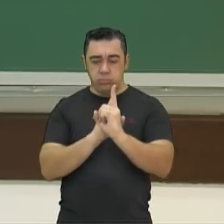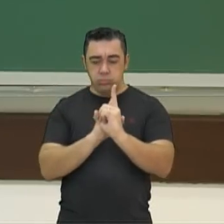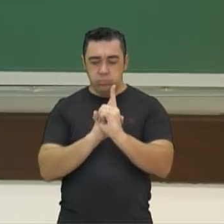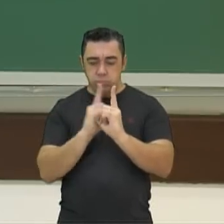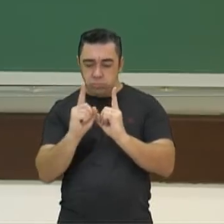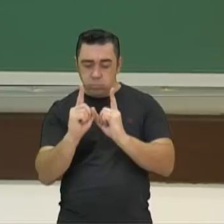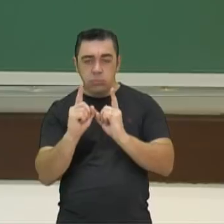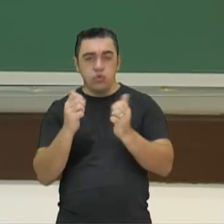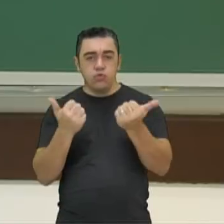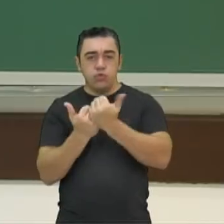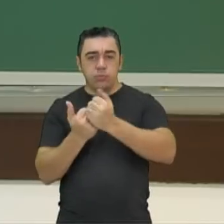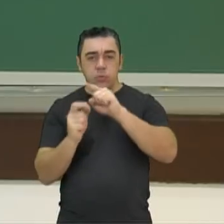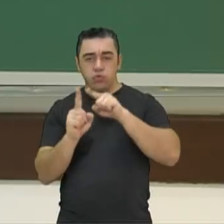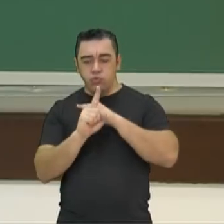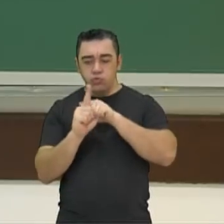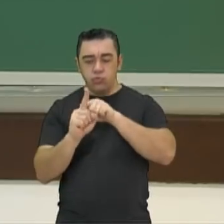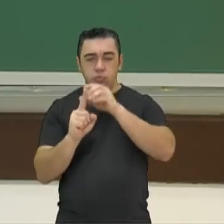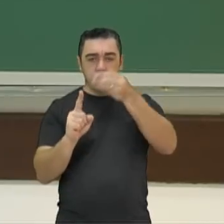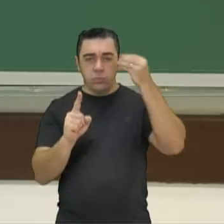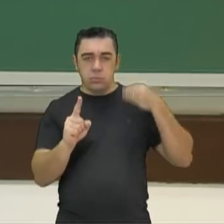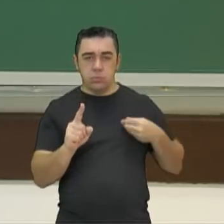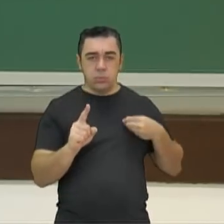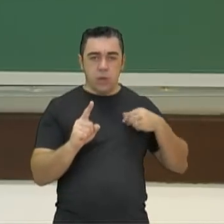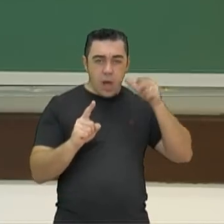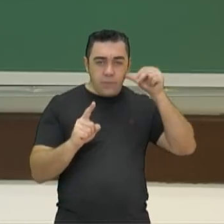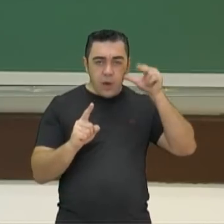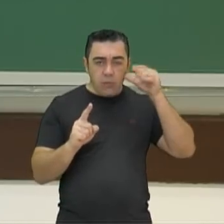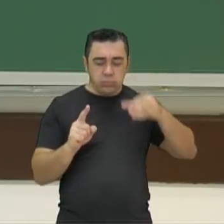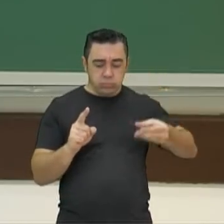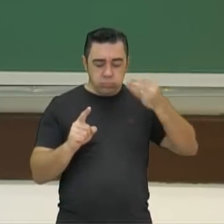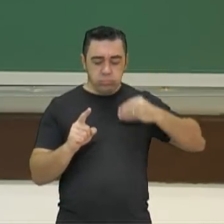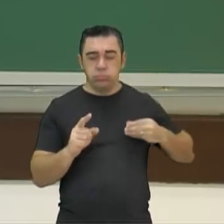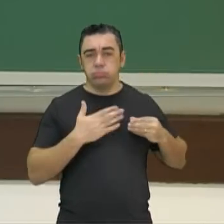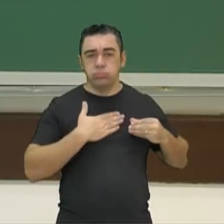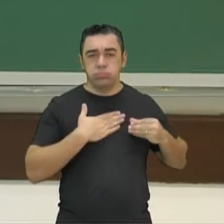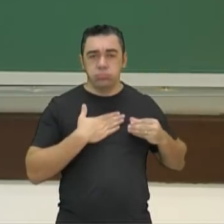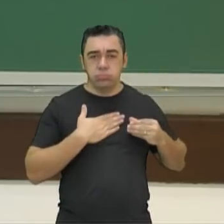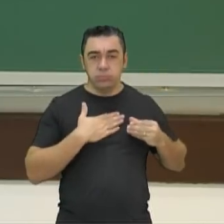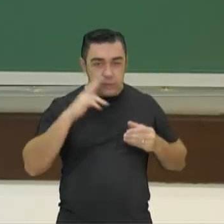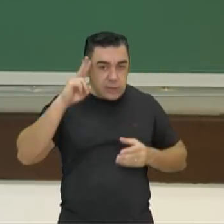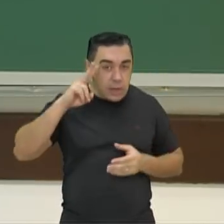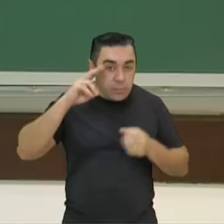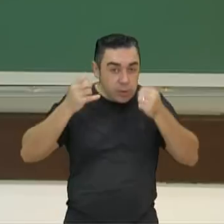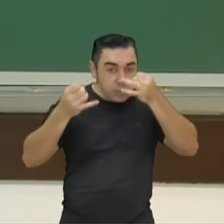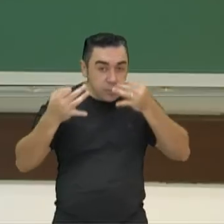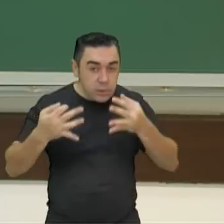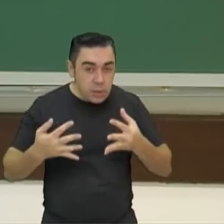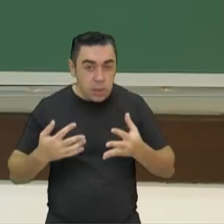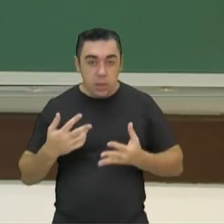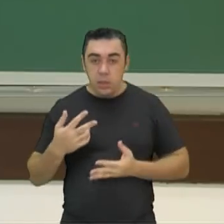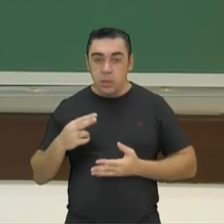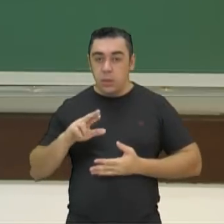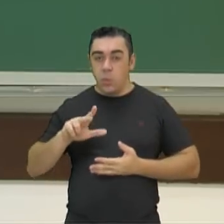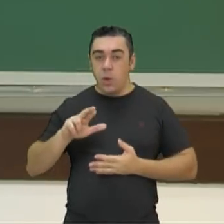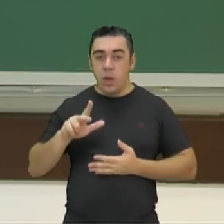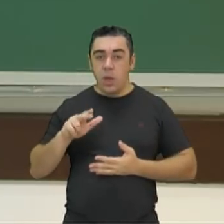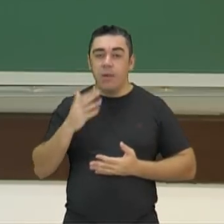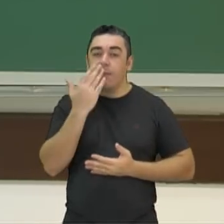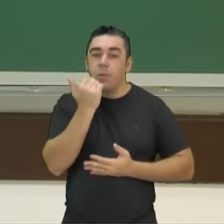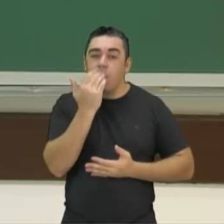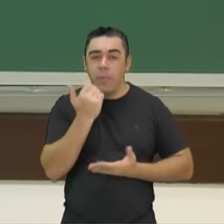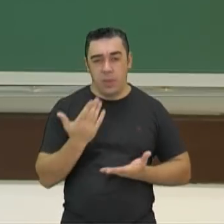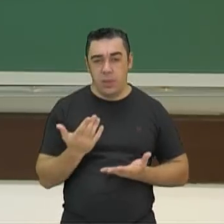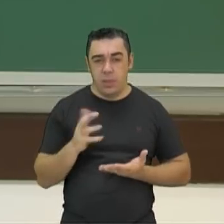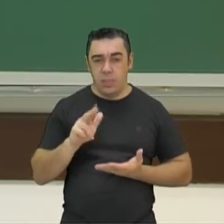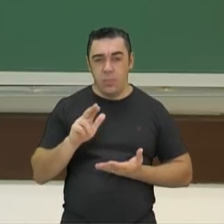ficar na casa que a peça adversária estava, ele não vai pular por cima. Né? Lembra que eu já falei, o peão, as peças do xadrez não comem. Né? Essa